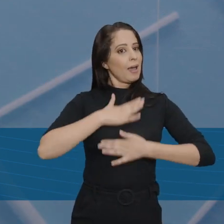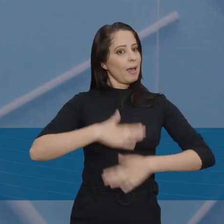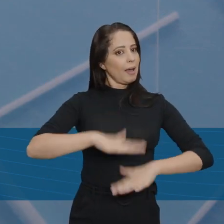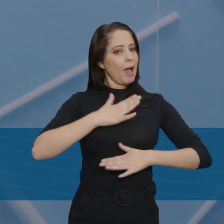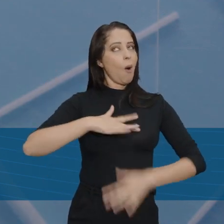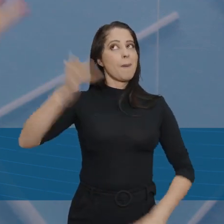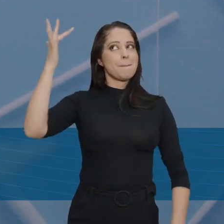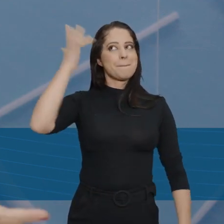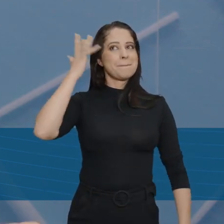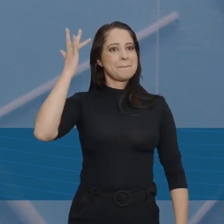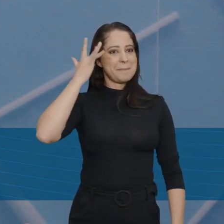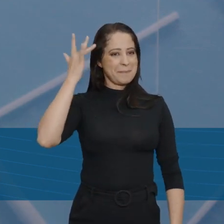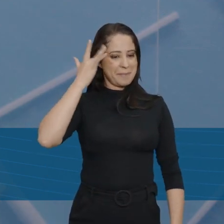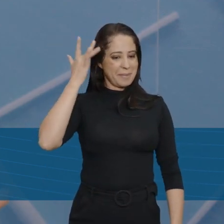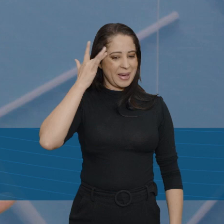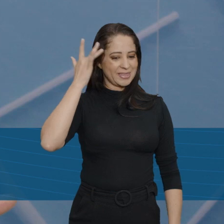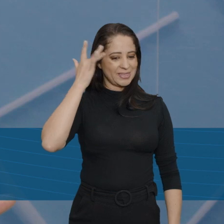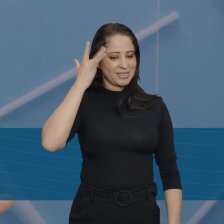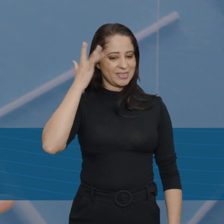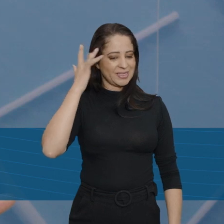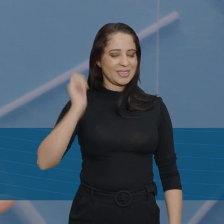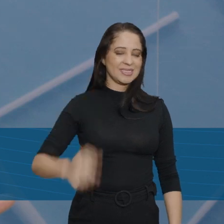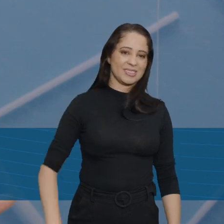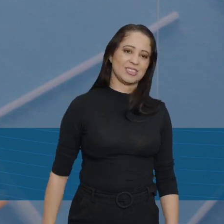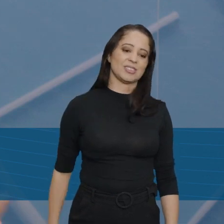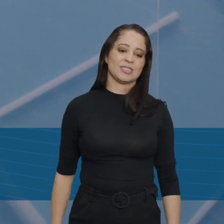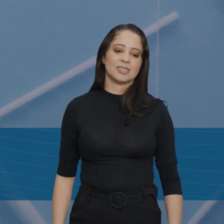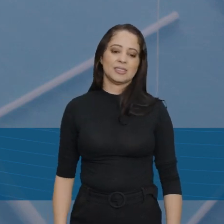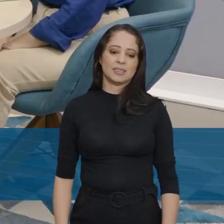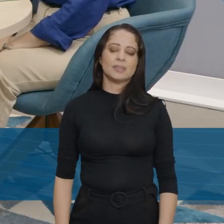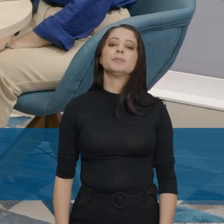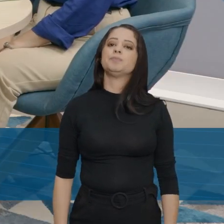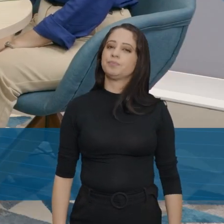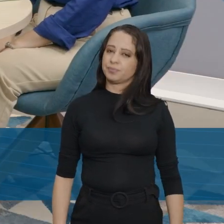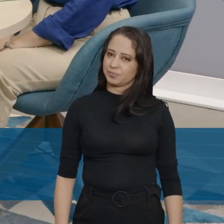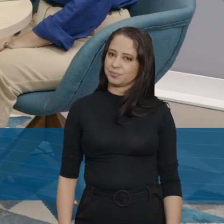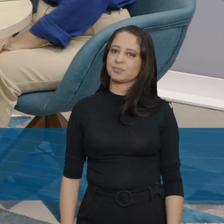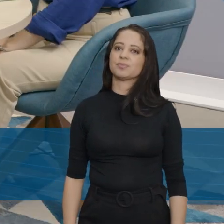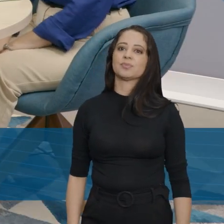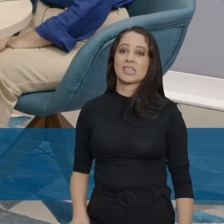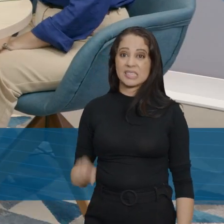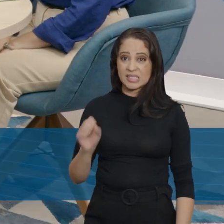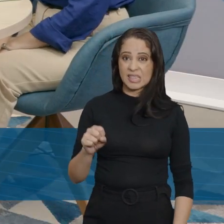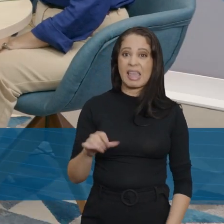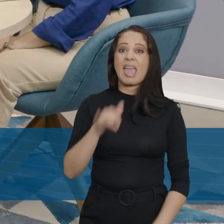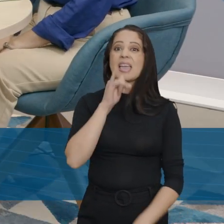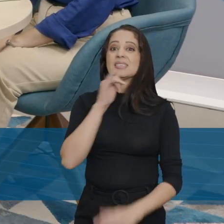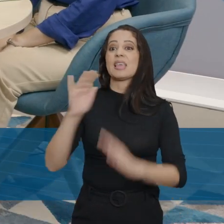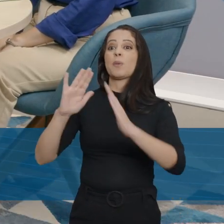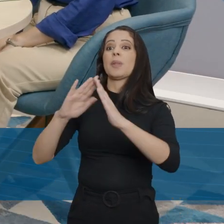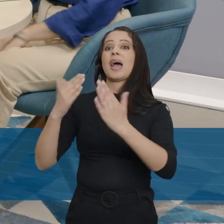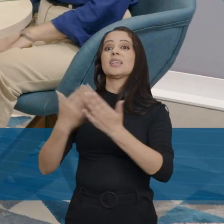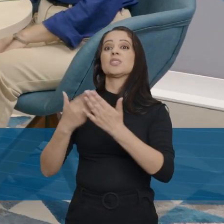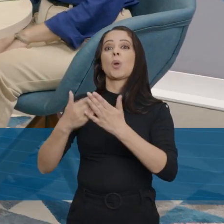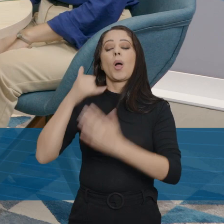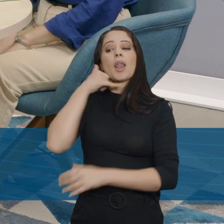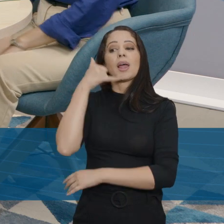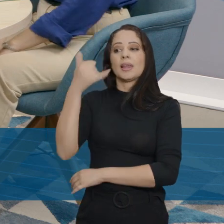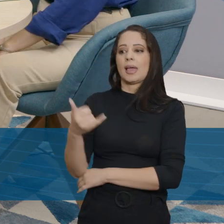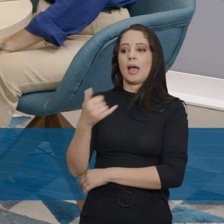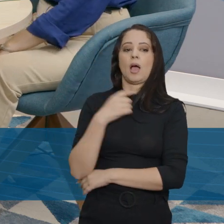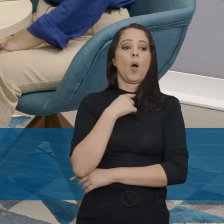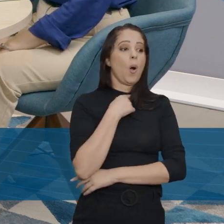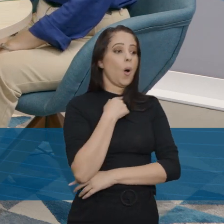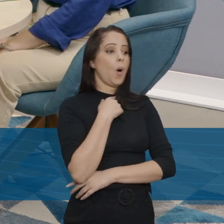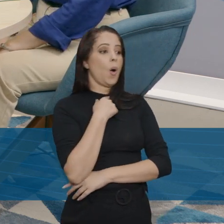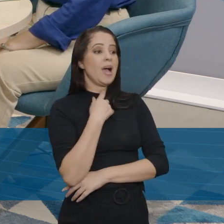ter racionalidade para lidar com a situação. E até quando a escola entrar em contato e falar, olha, estamos com um problema